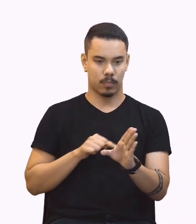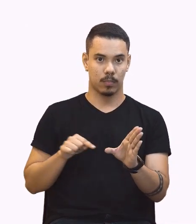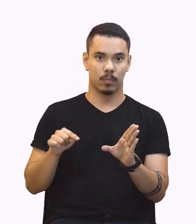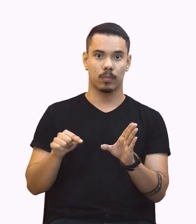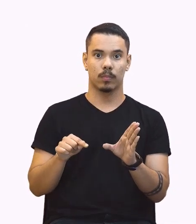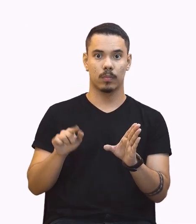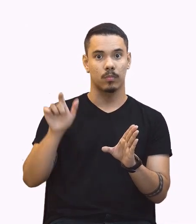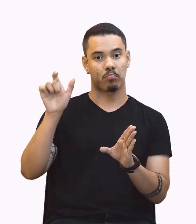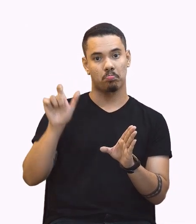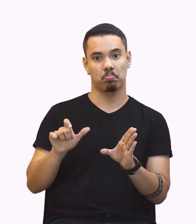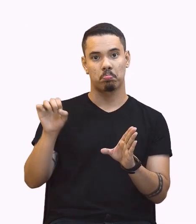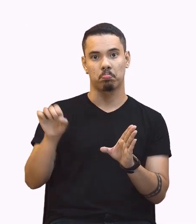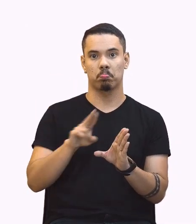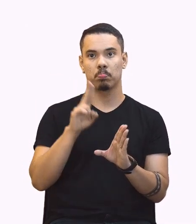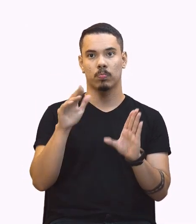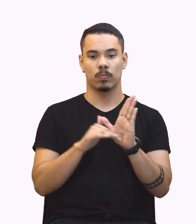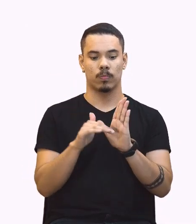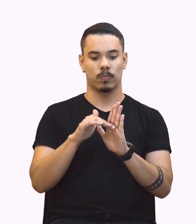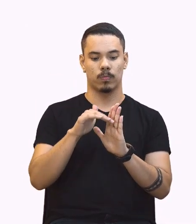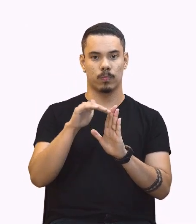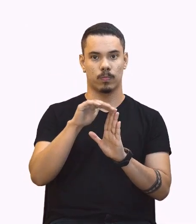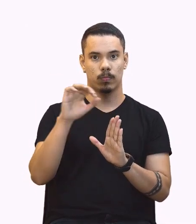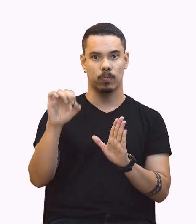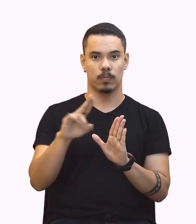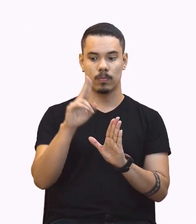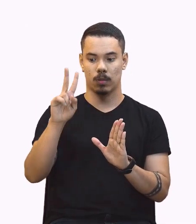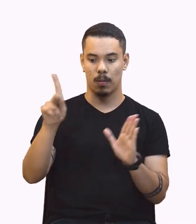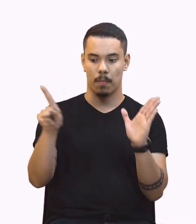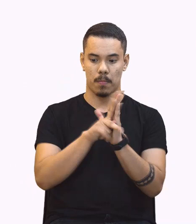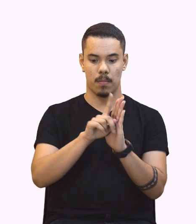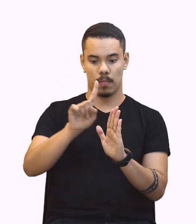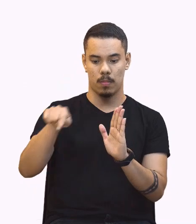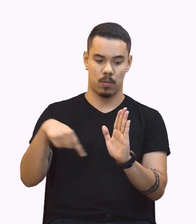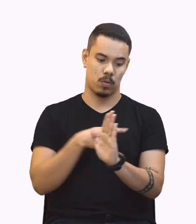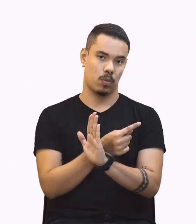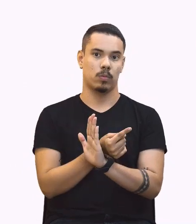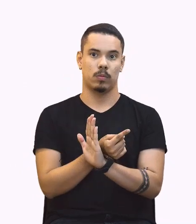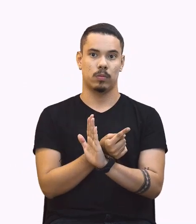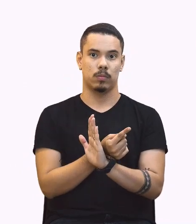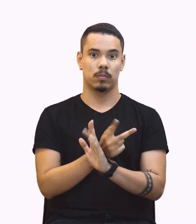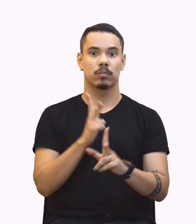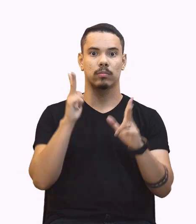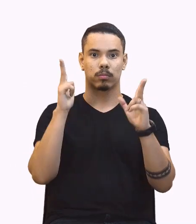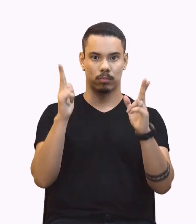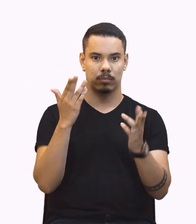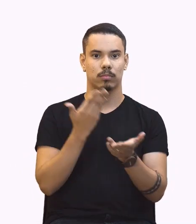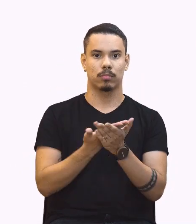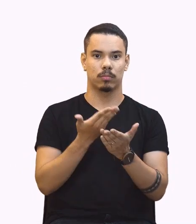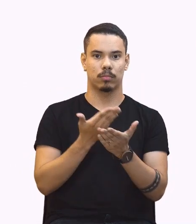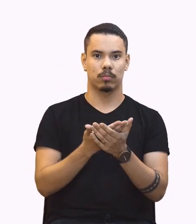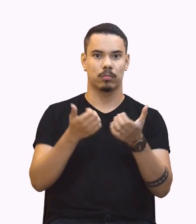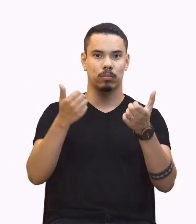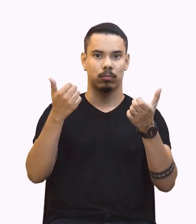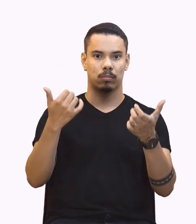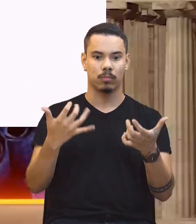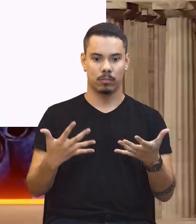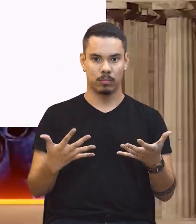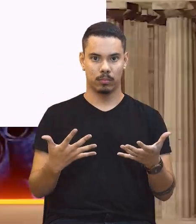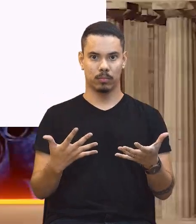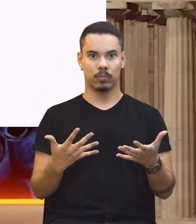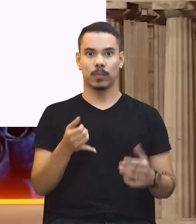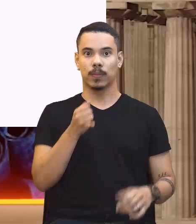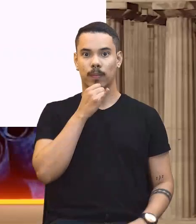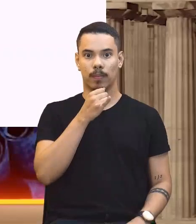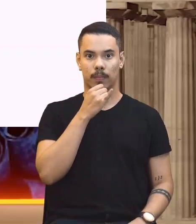de uma instância para outra. Que nem a gente deu exemplo lá na aula da semente. A semente